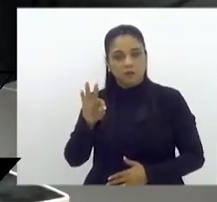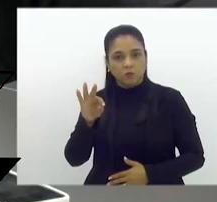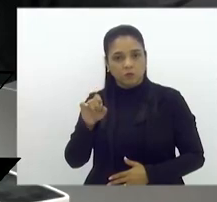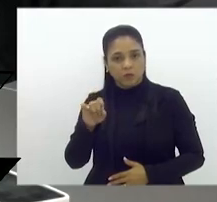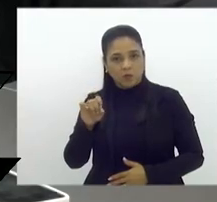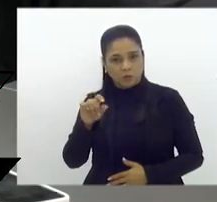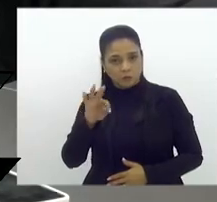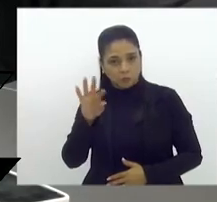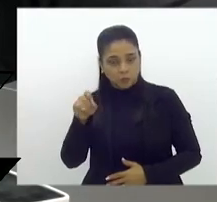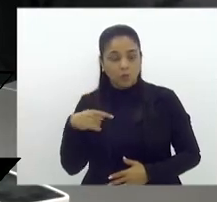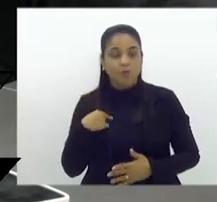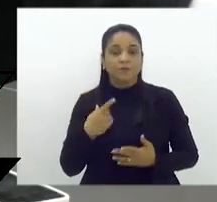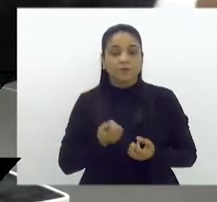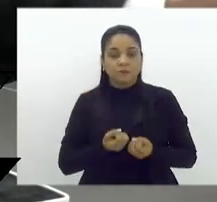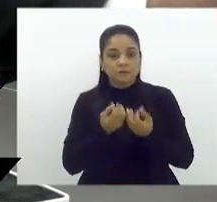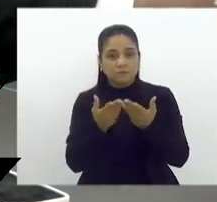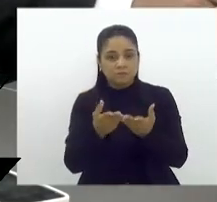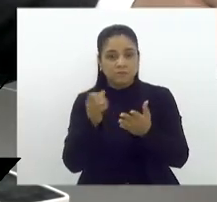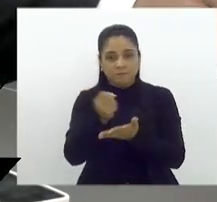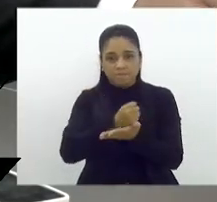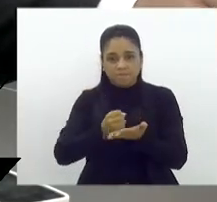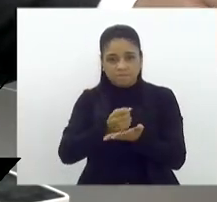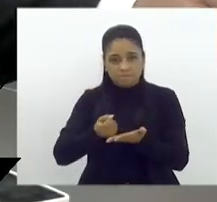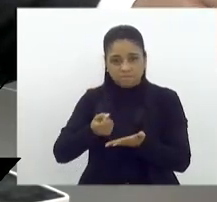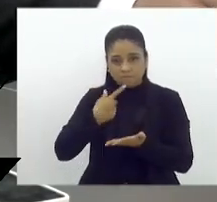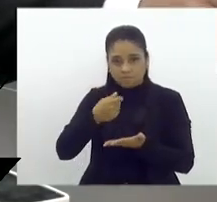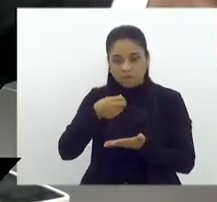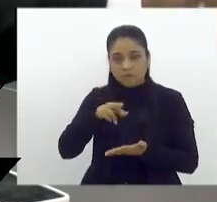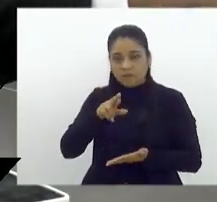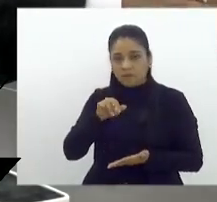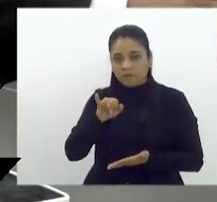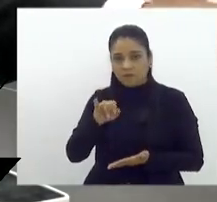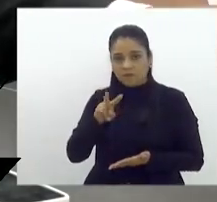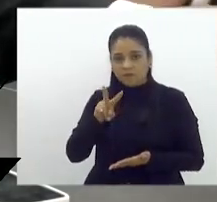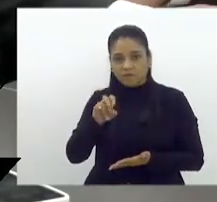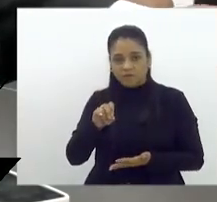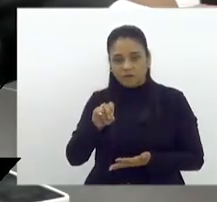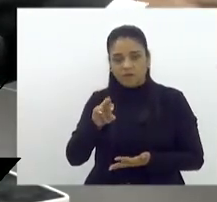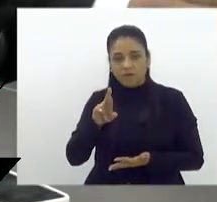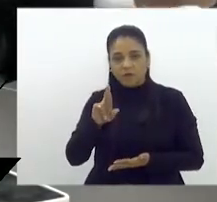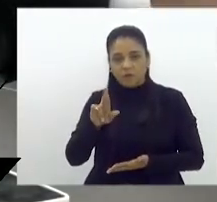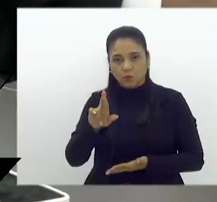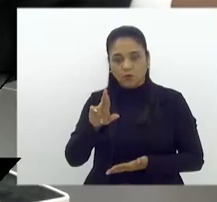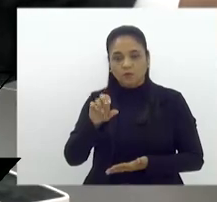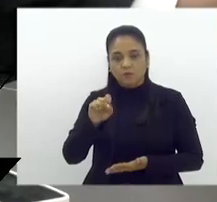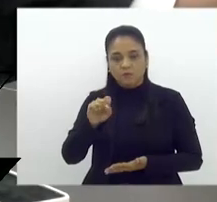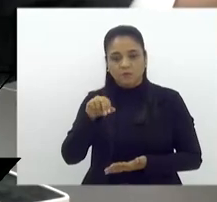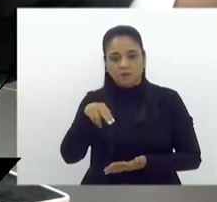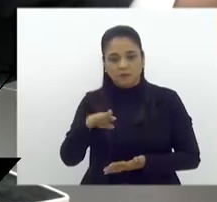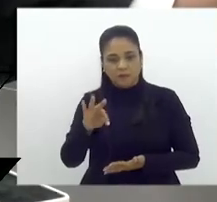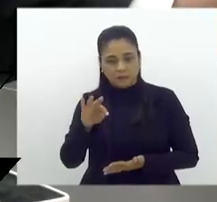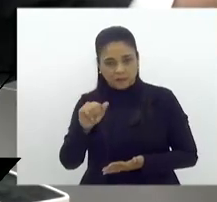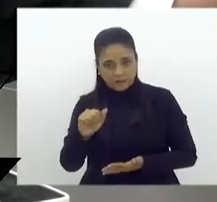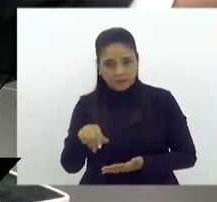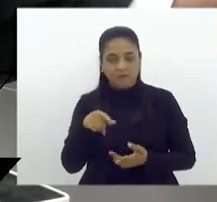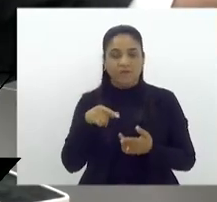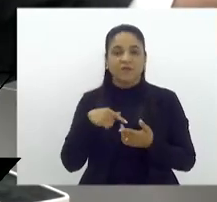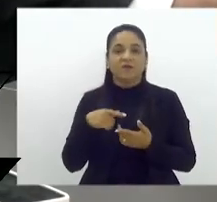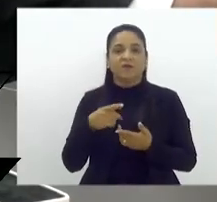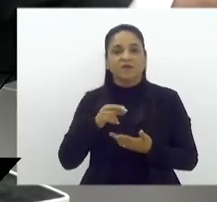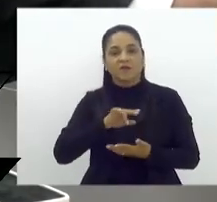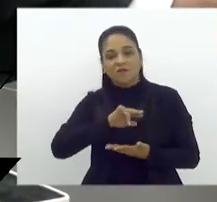os anticoagulantes Rivaroxabana, Dabigatrana, Apixabana,